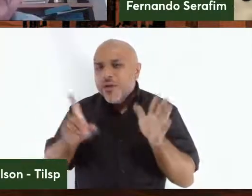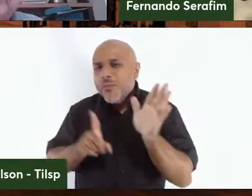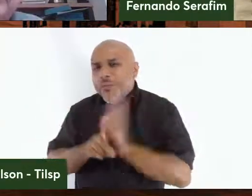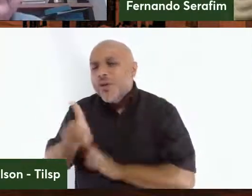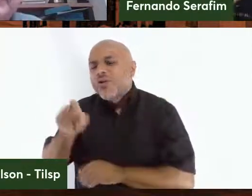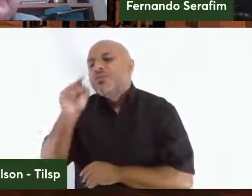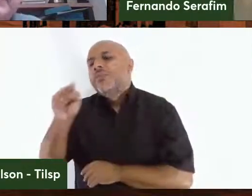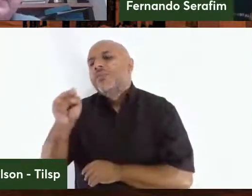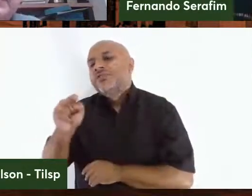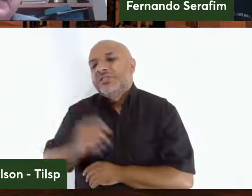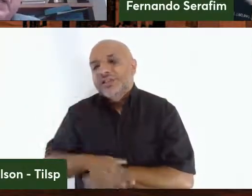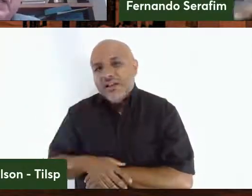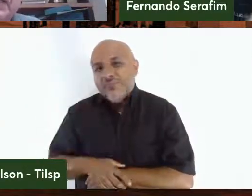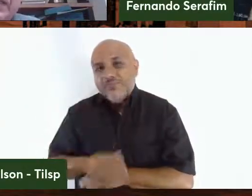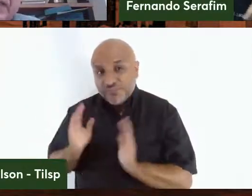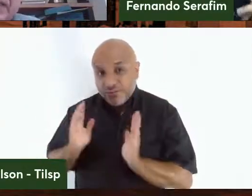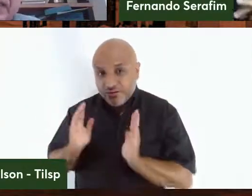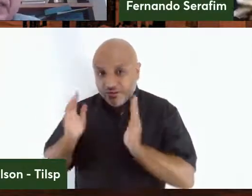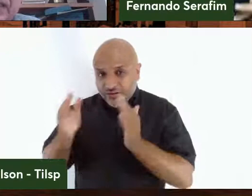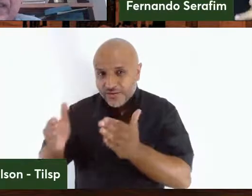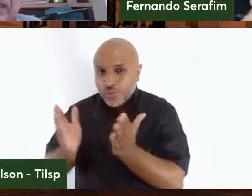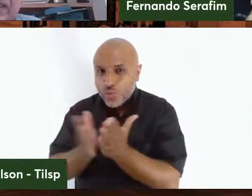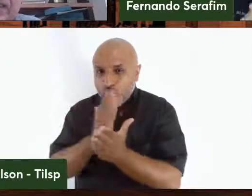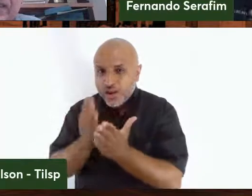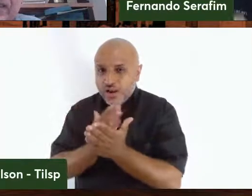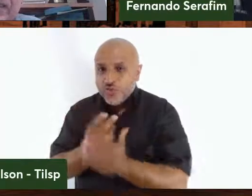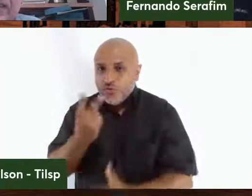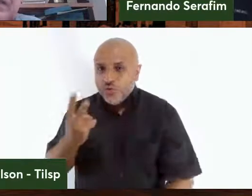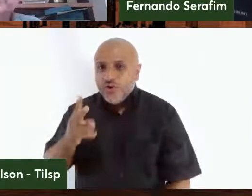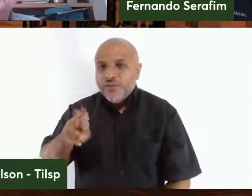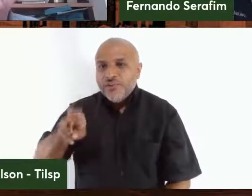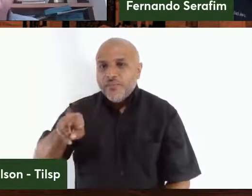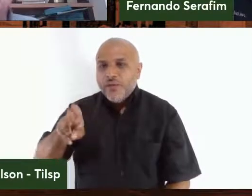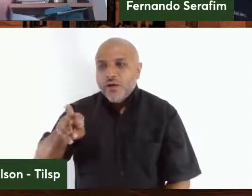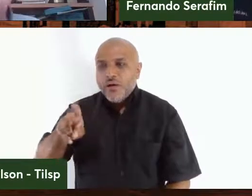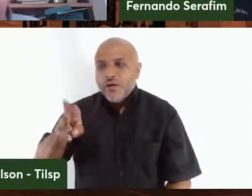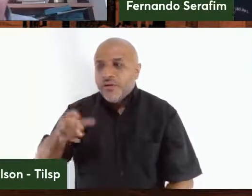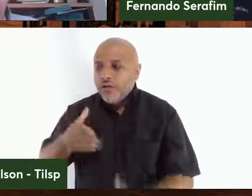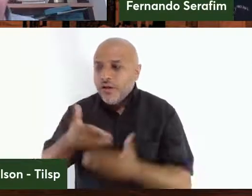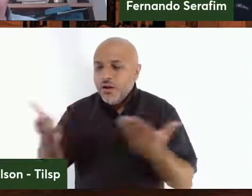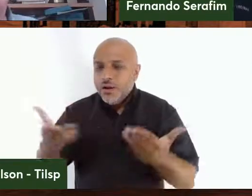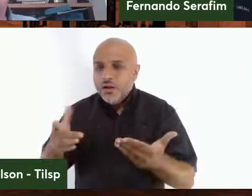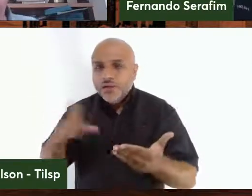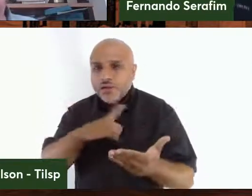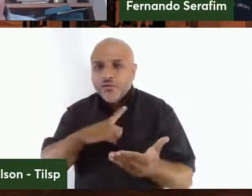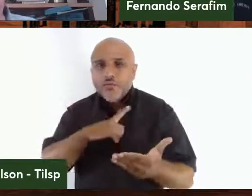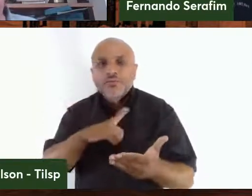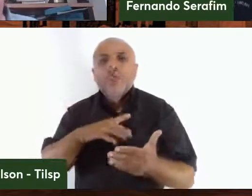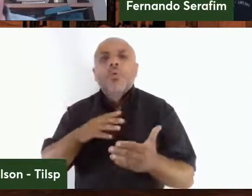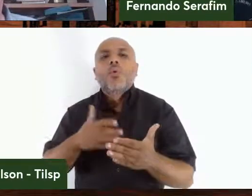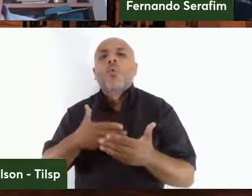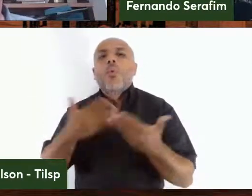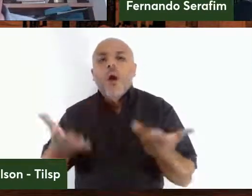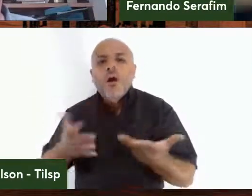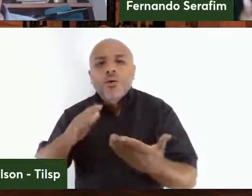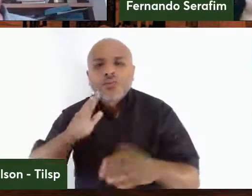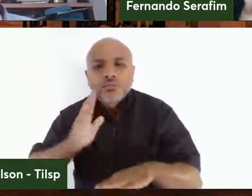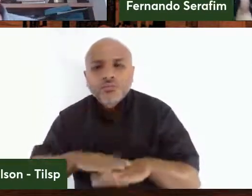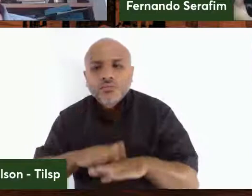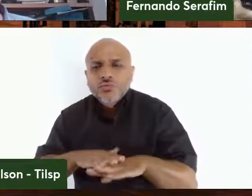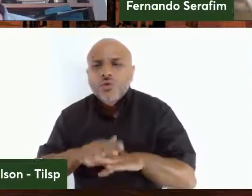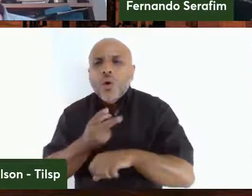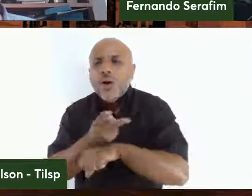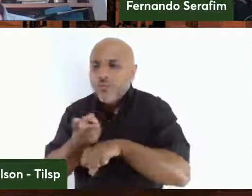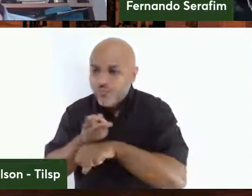você o seguinte, especificamente no livro Dois Irmãos, quais são, Milton, especificamente, né, a